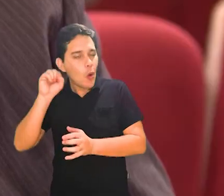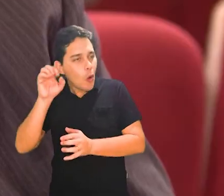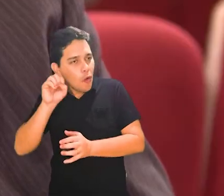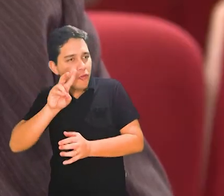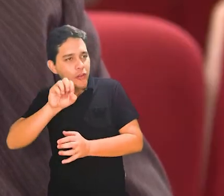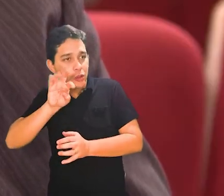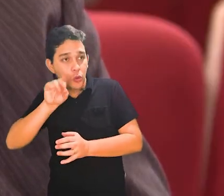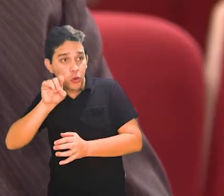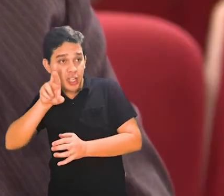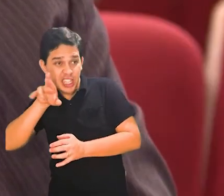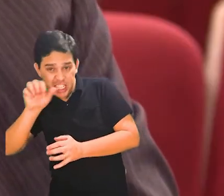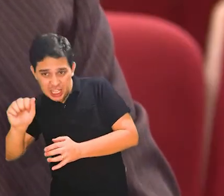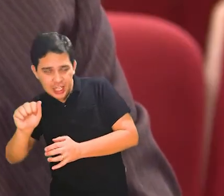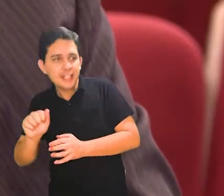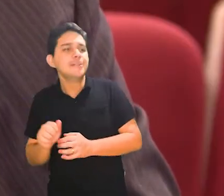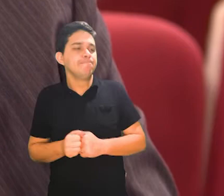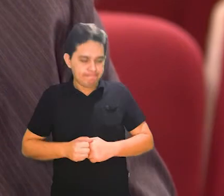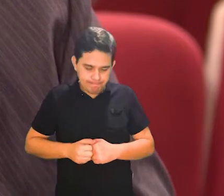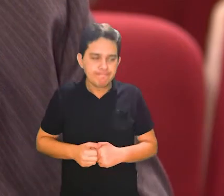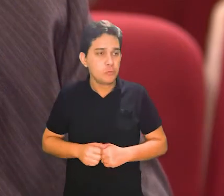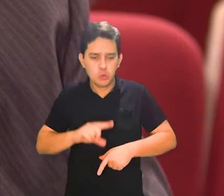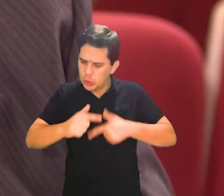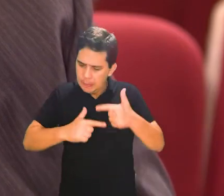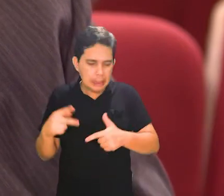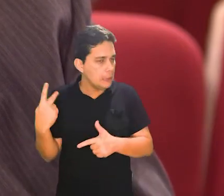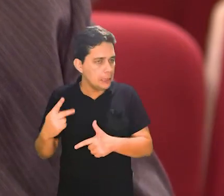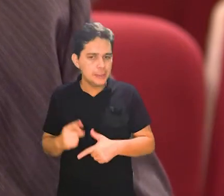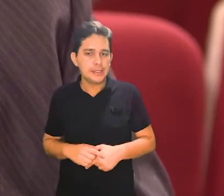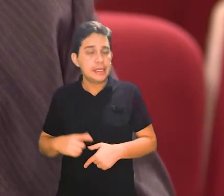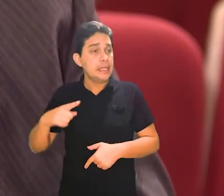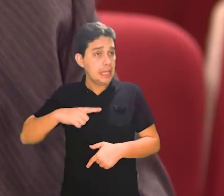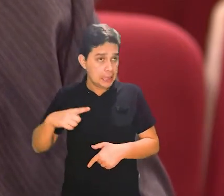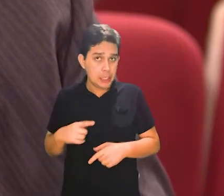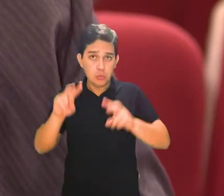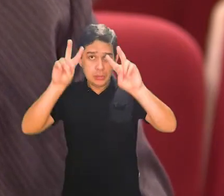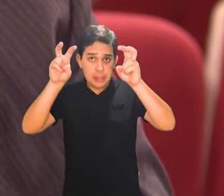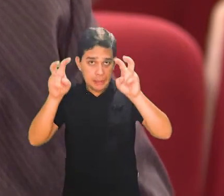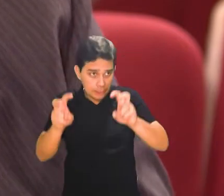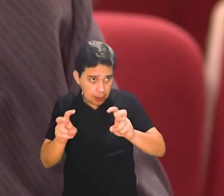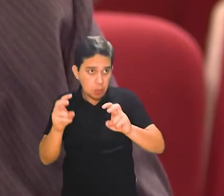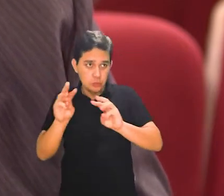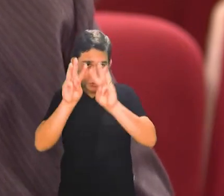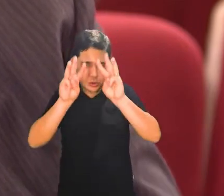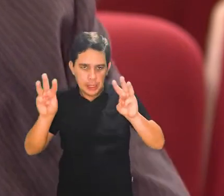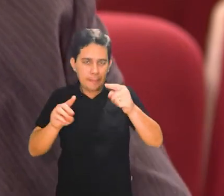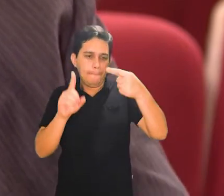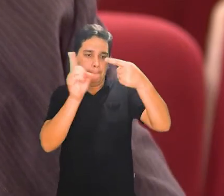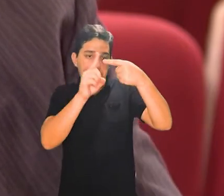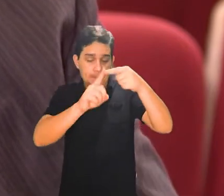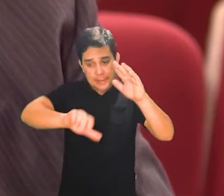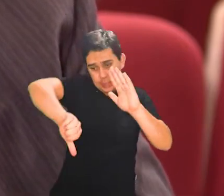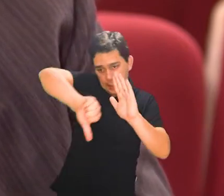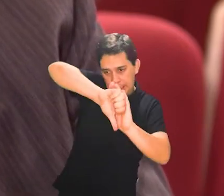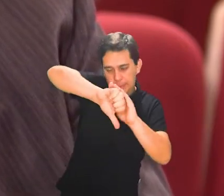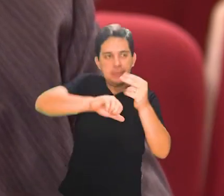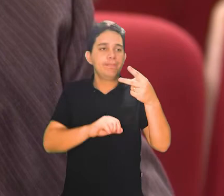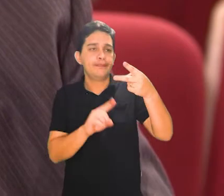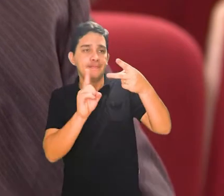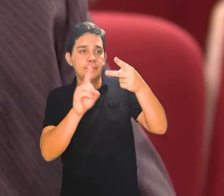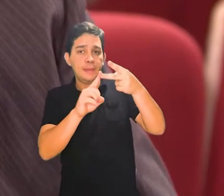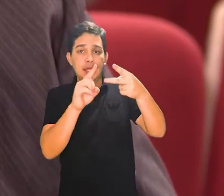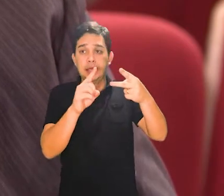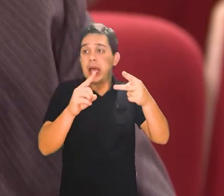Então, nós temos lá a criminal, né? Depois a cidadania, depois nós temos a questão do meio